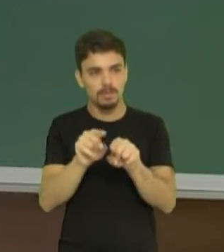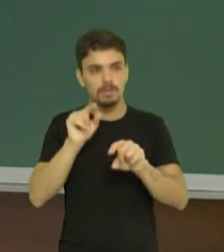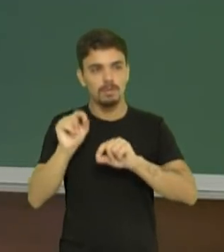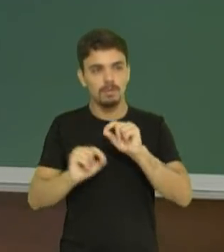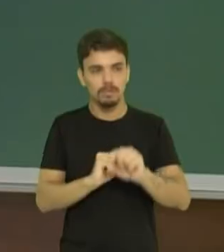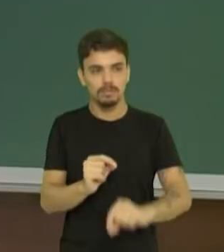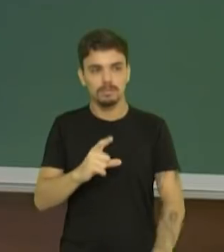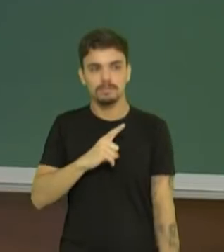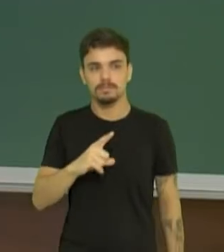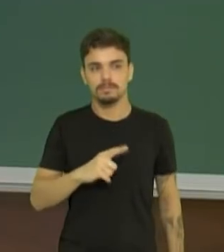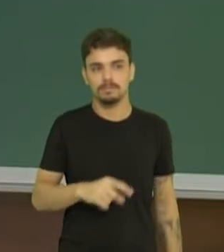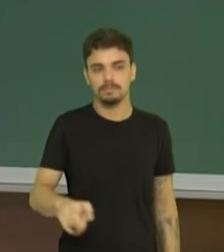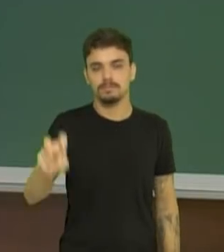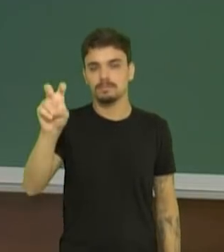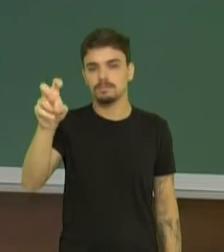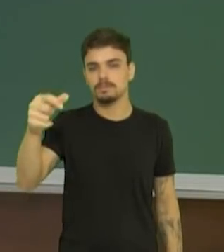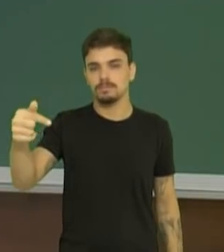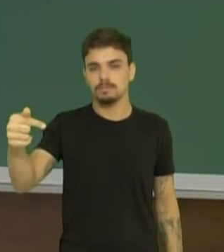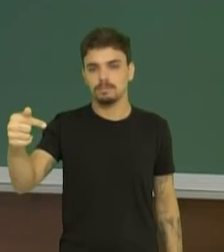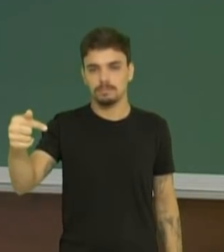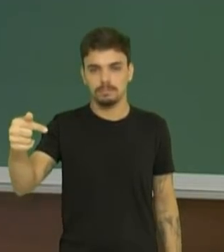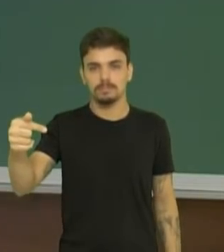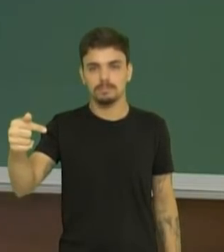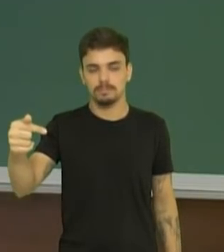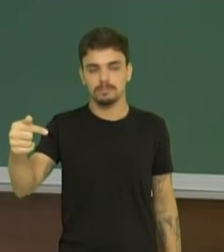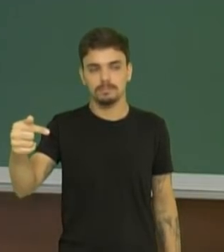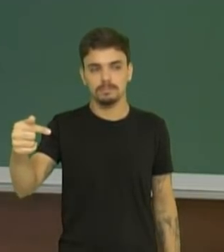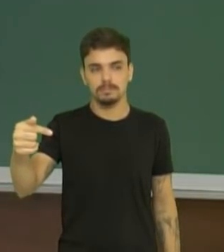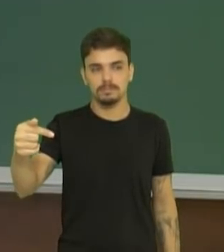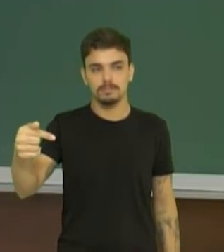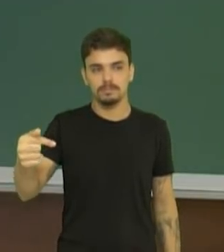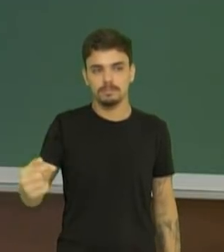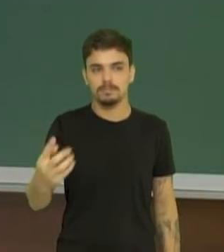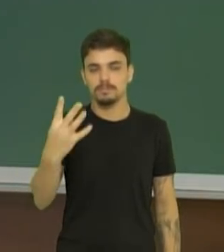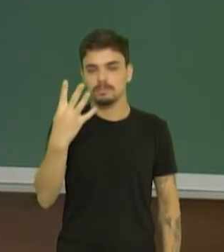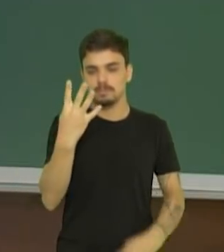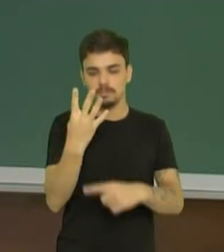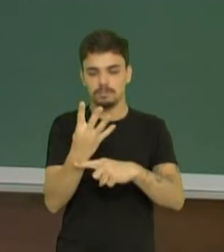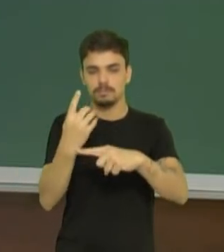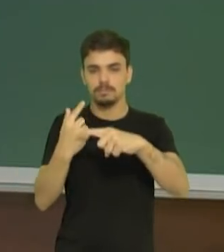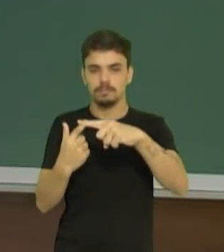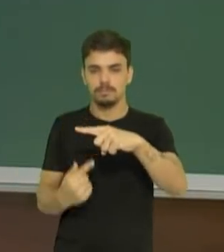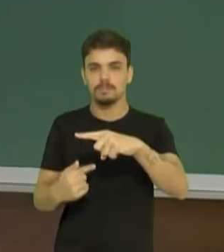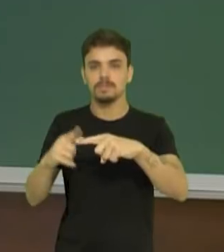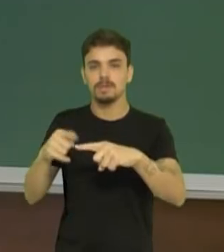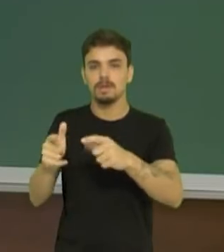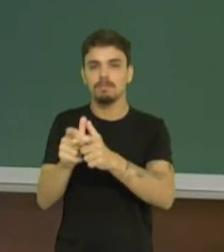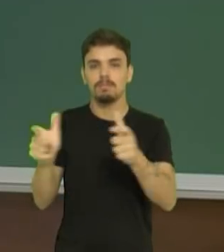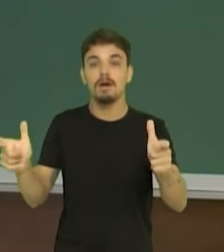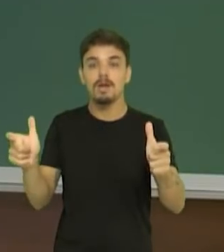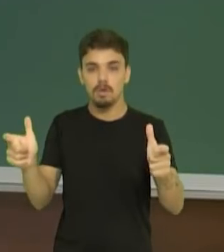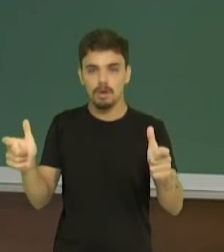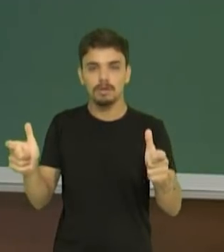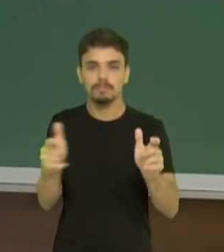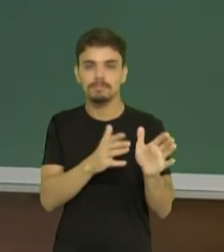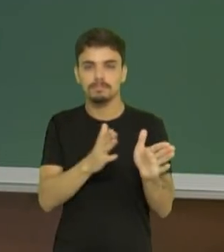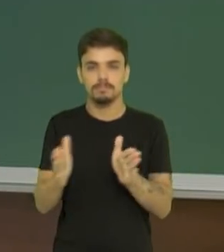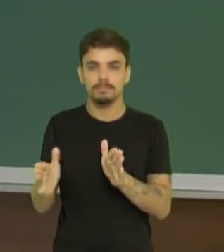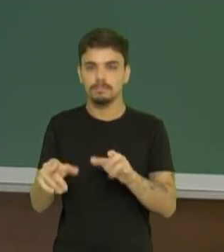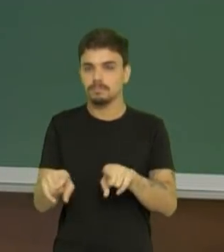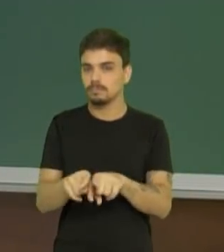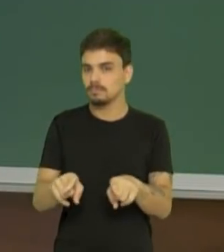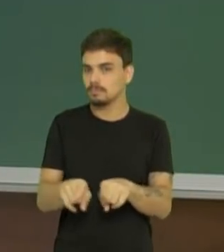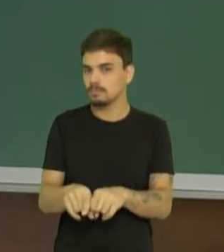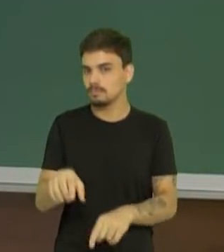aqui, é o 5 e o 7, sendo que daí 4/7 é o maior número daquela sequência do